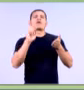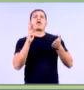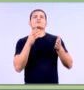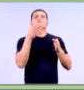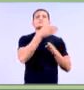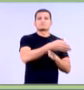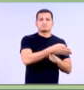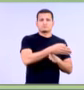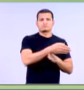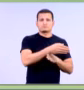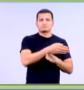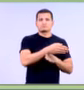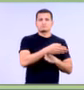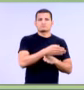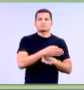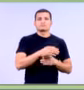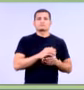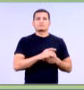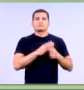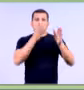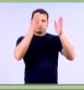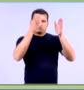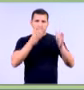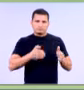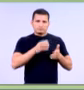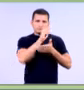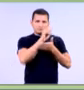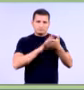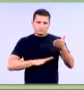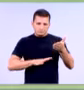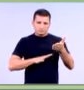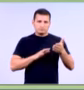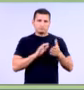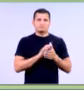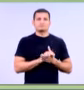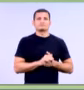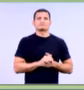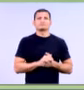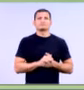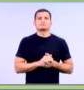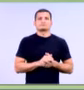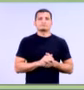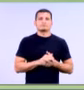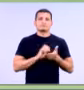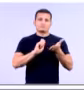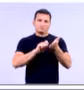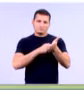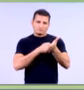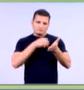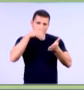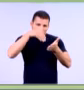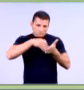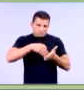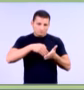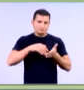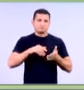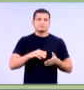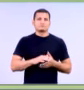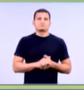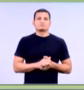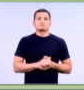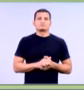assunto, o corpo do texto em si, o fechamento e a assinatura lá embaixo.